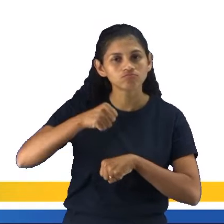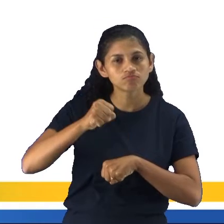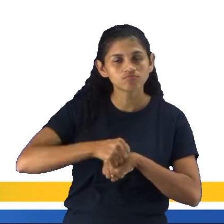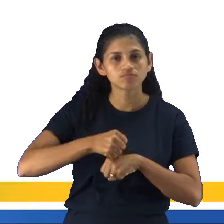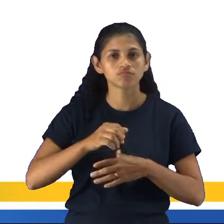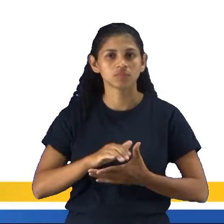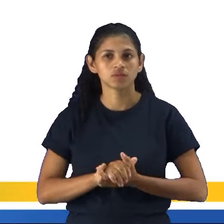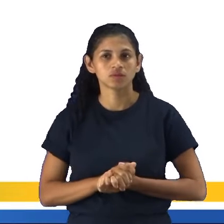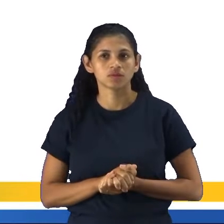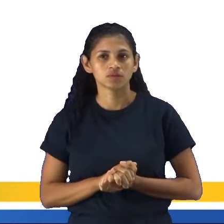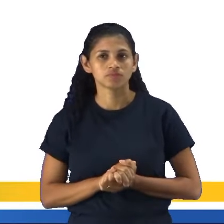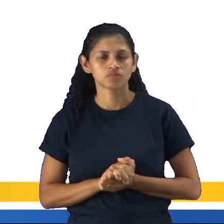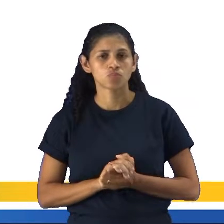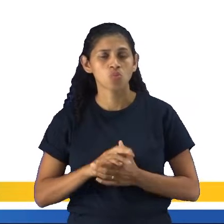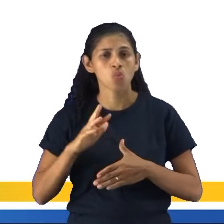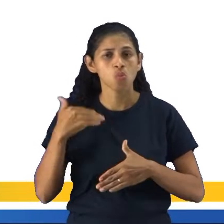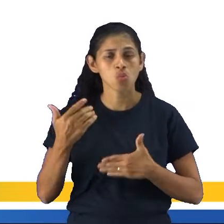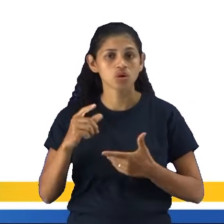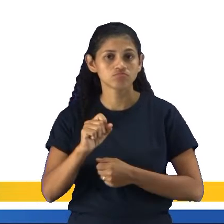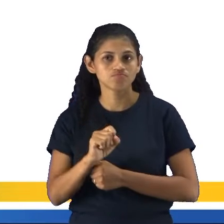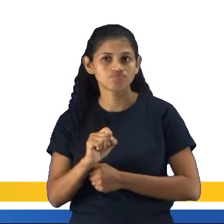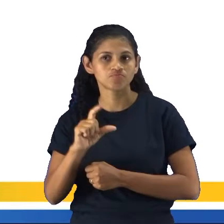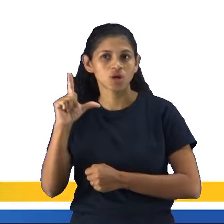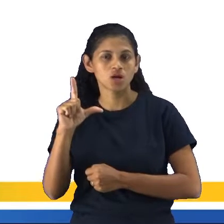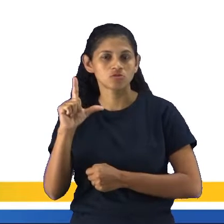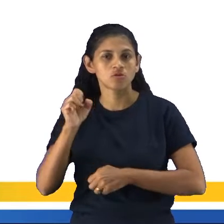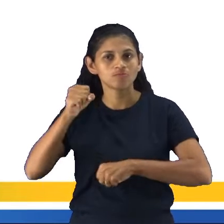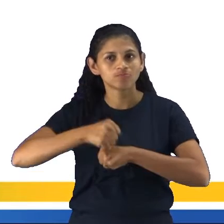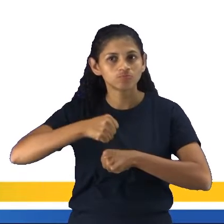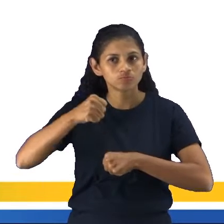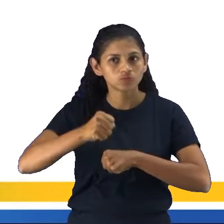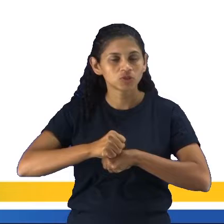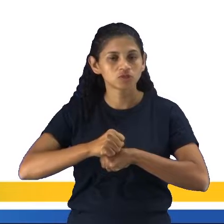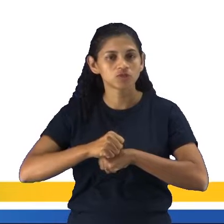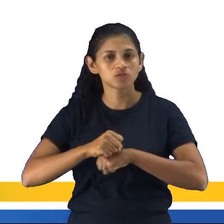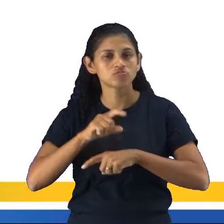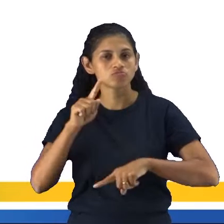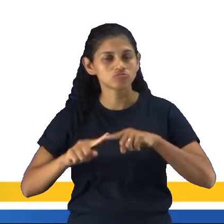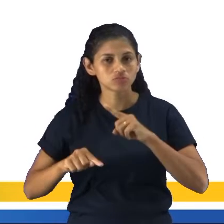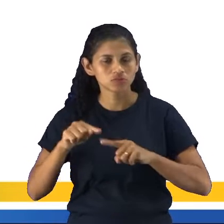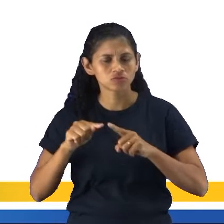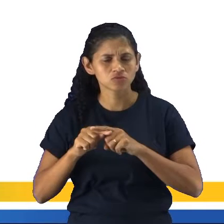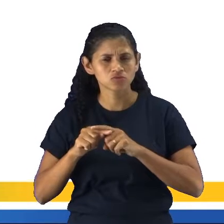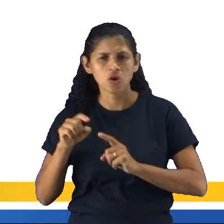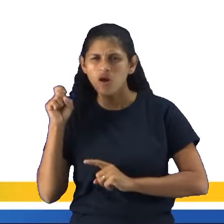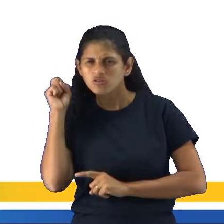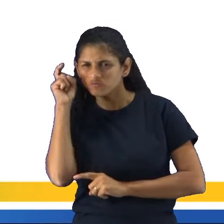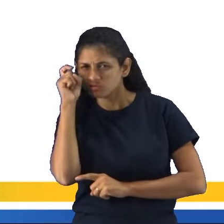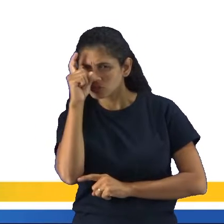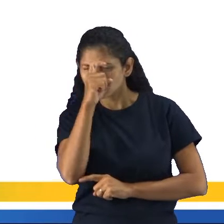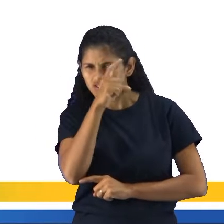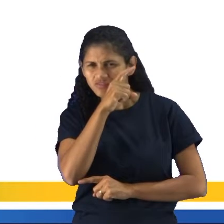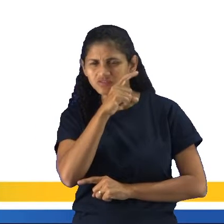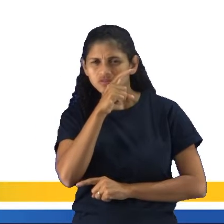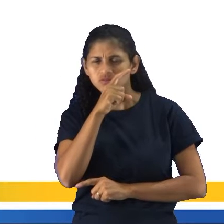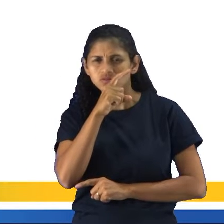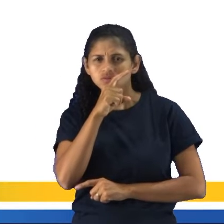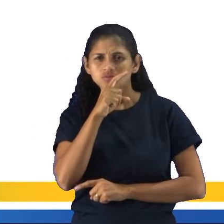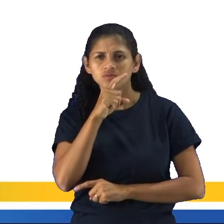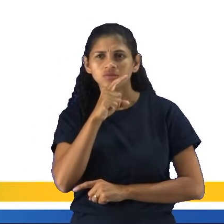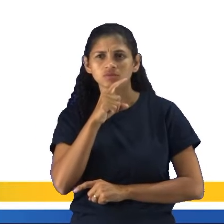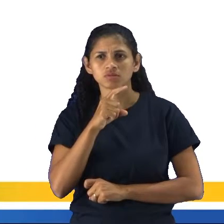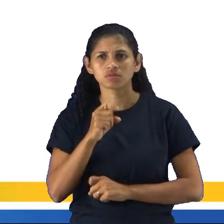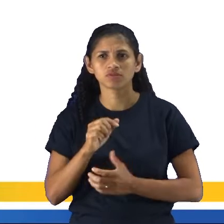Dureza. Quanto maior a dureza de um material, mais difícil é